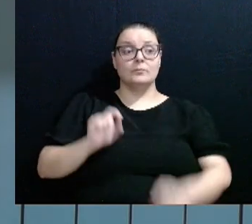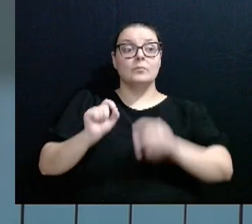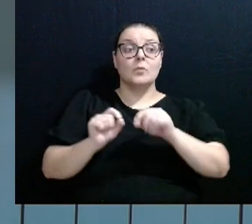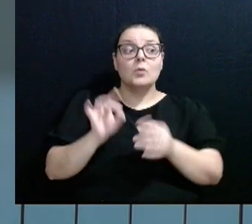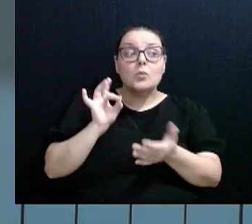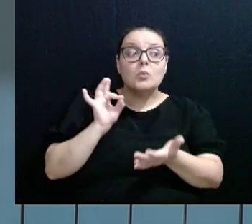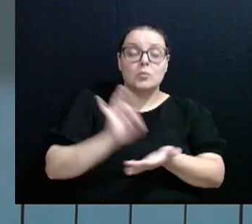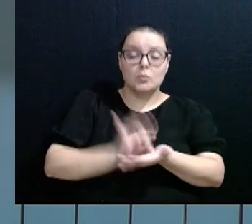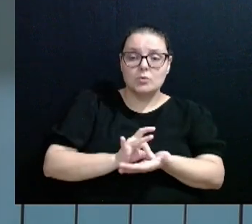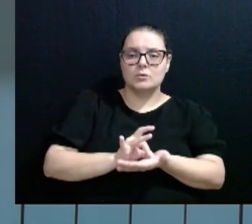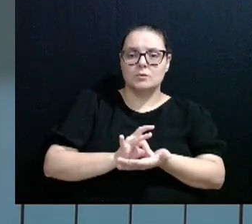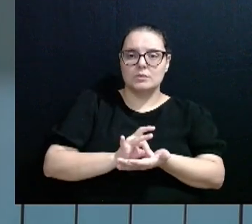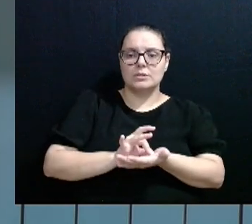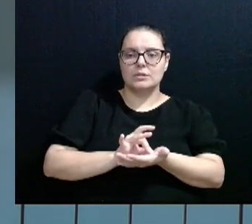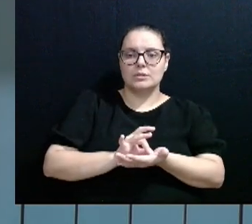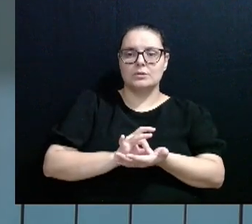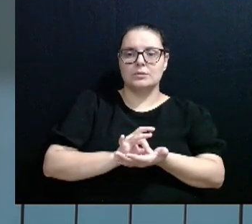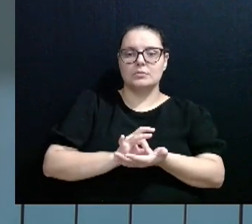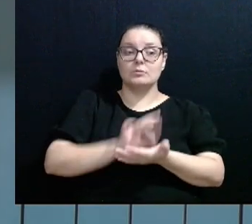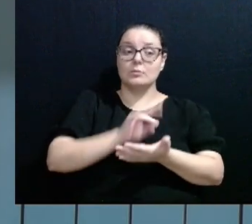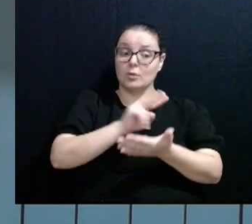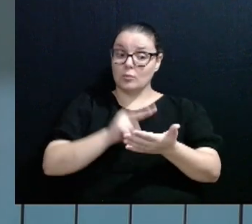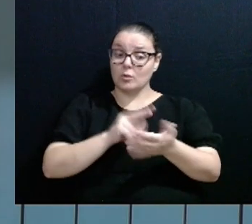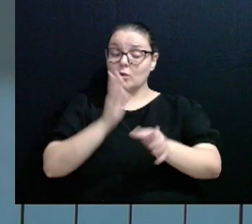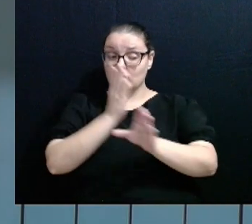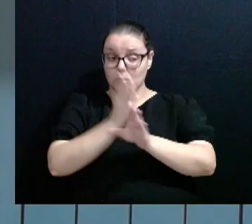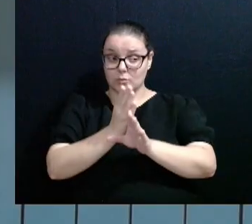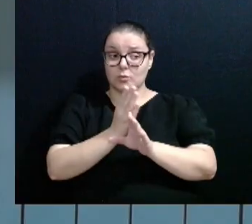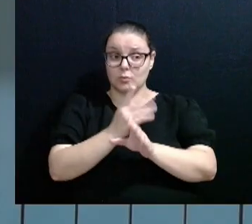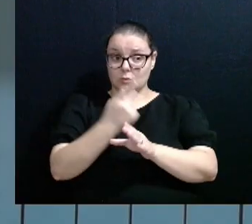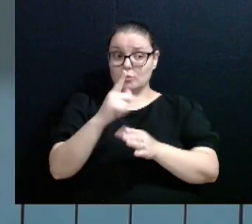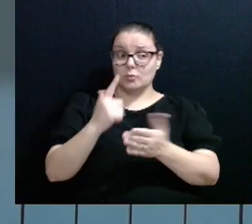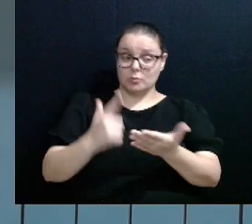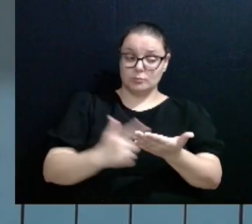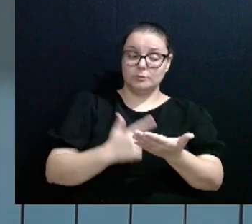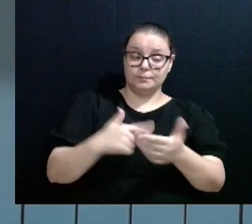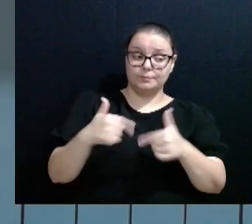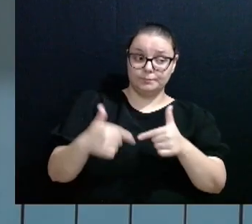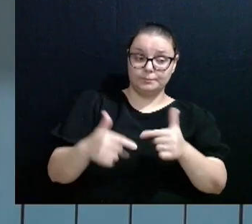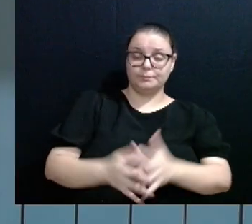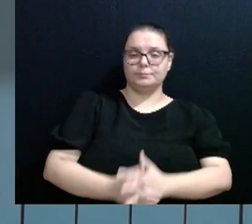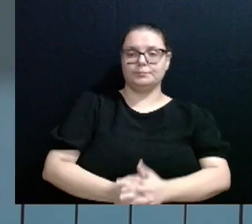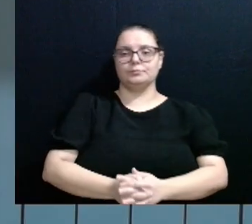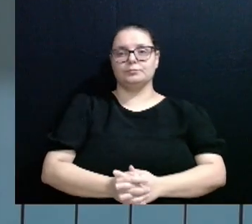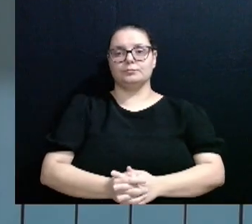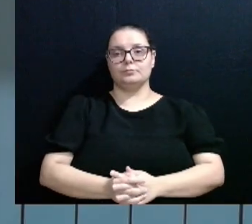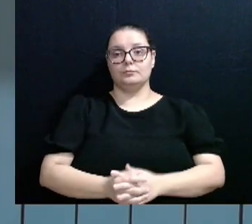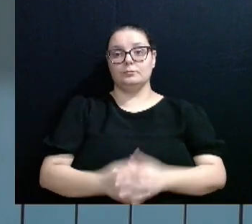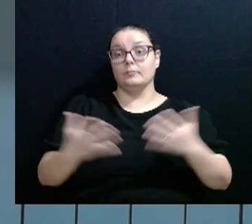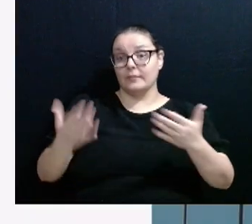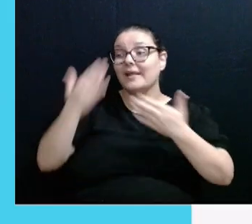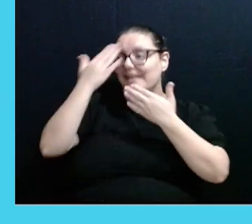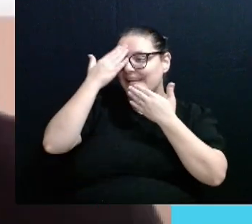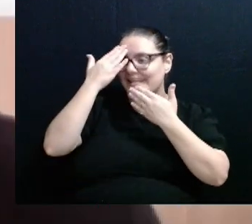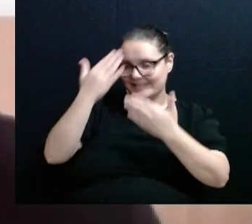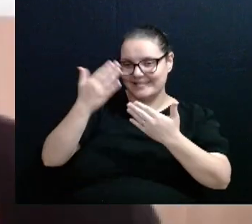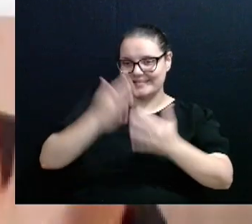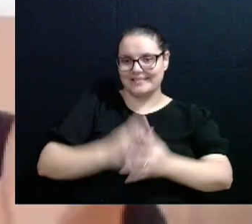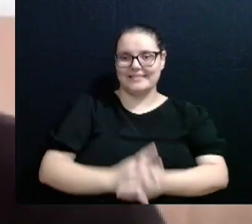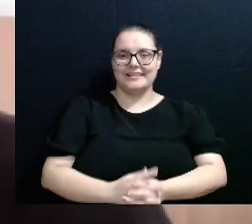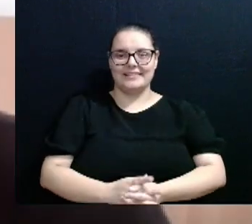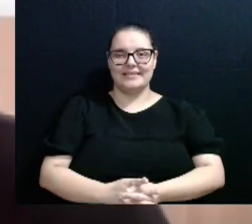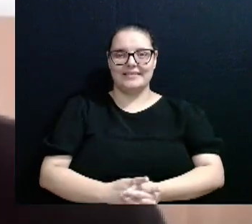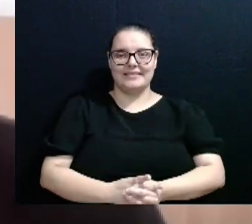né, os leitores vão encontrar nessa sua obra. Muito obrigada pelo